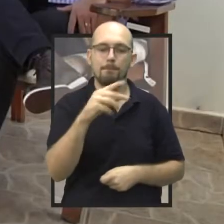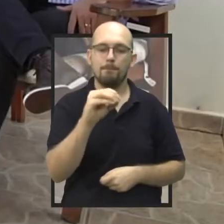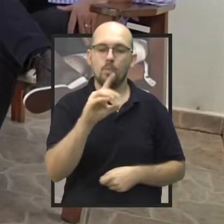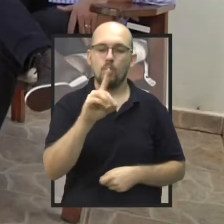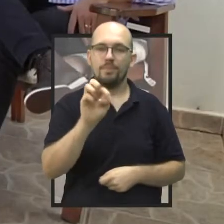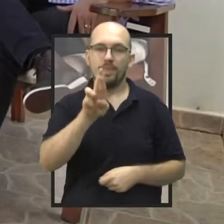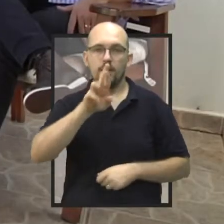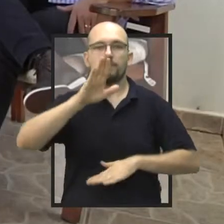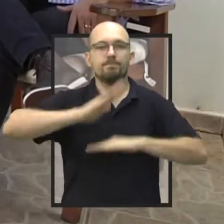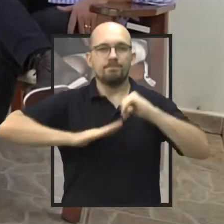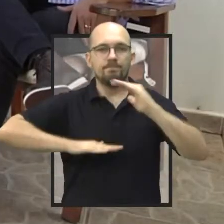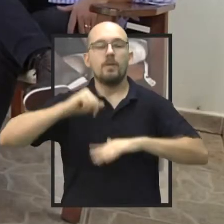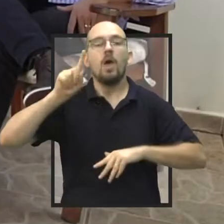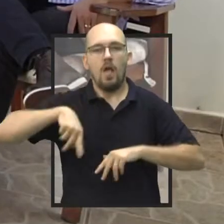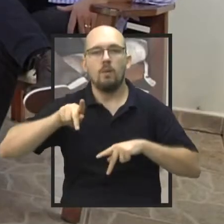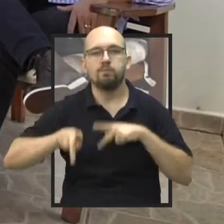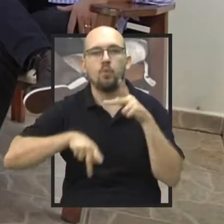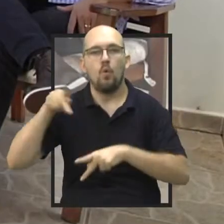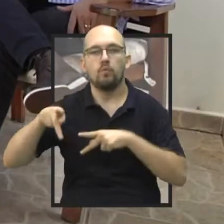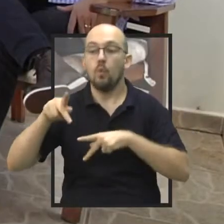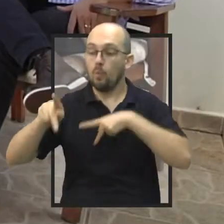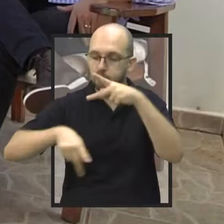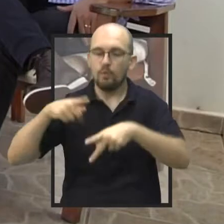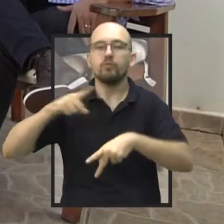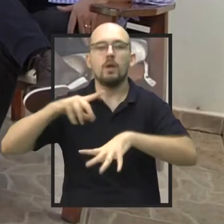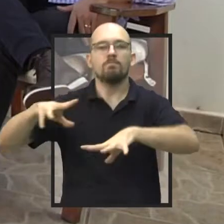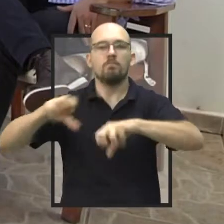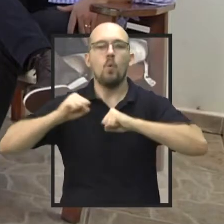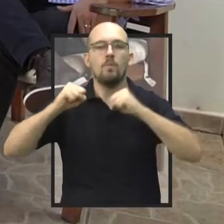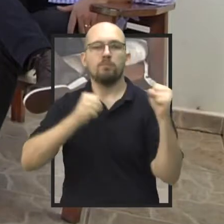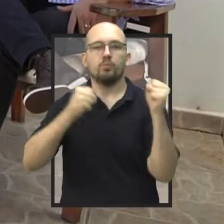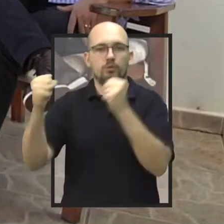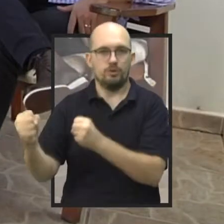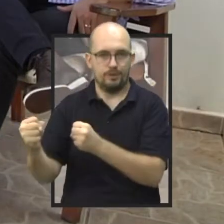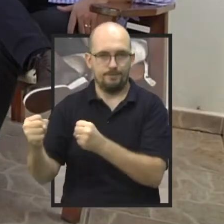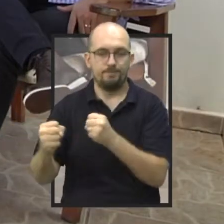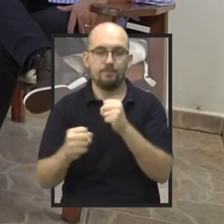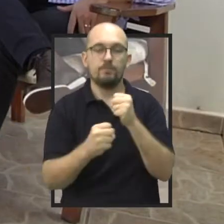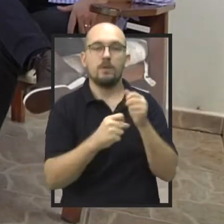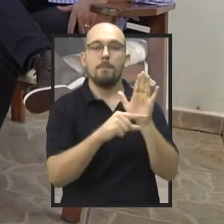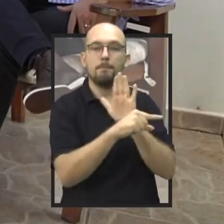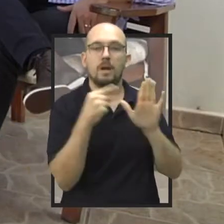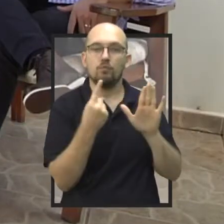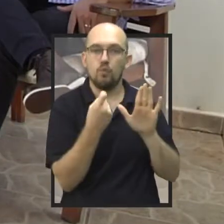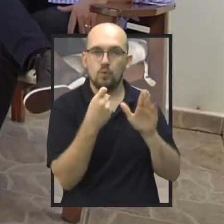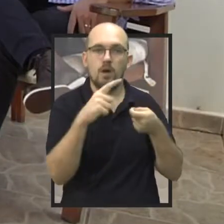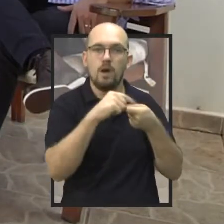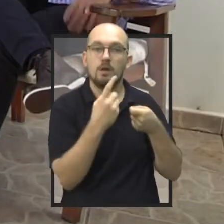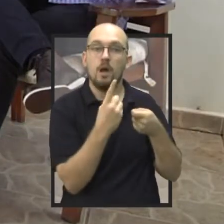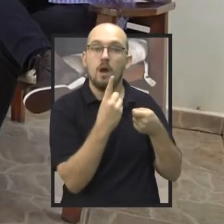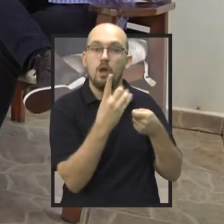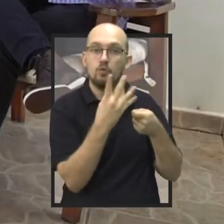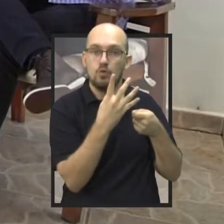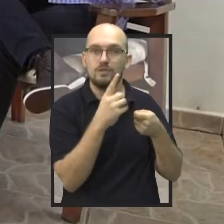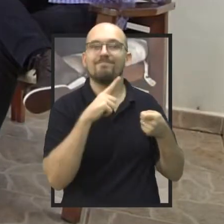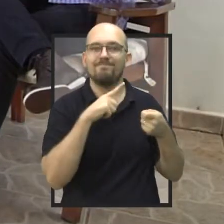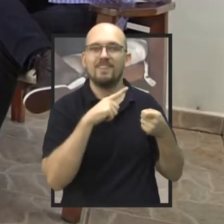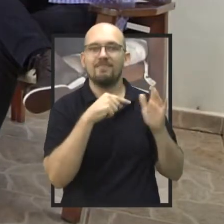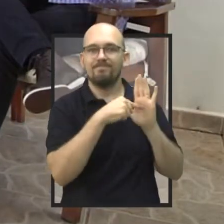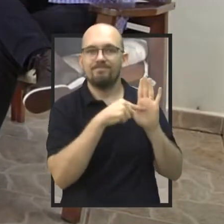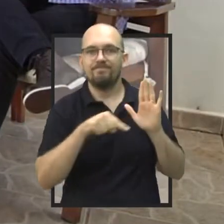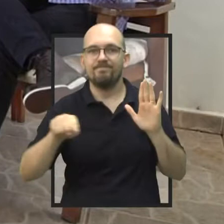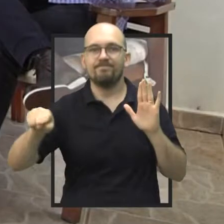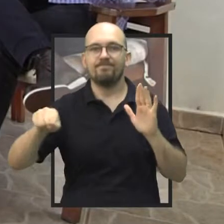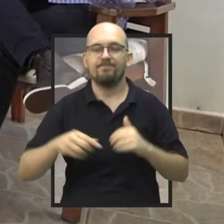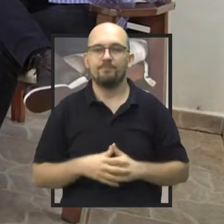do povo. A soberania é do povo. O parágrafo único do artigo 14 tem um cordão. Ou seja, ligação.